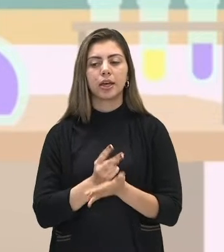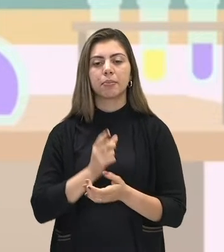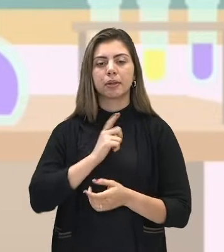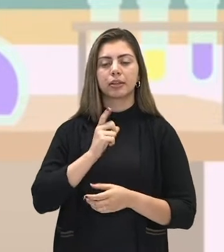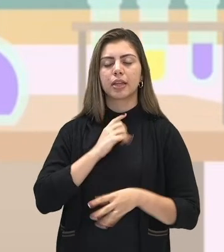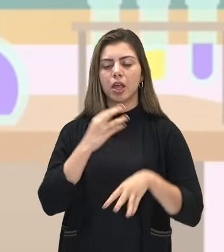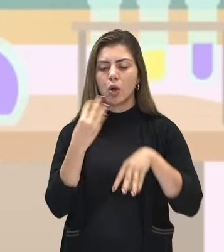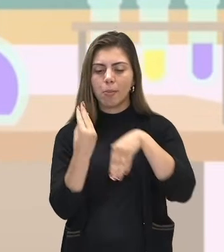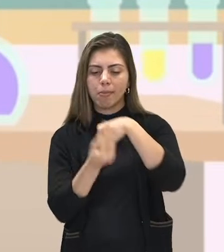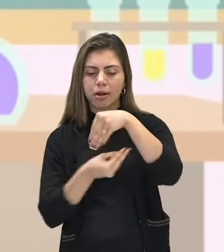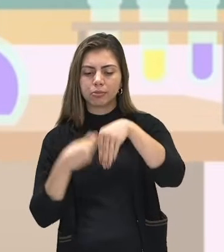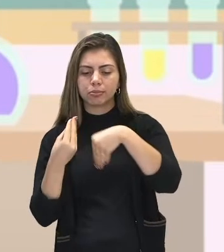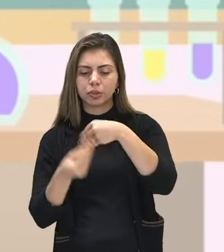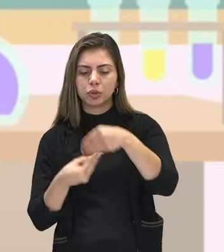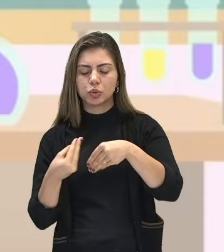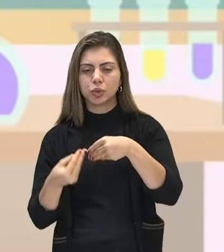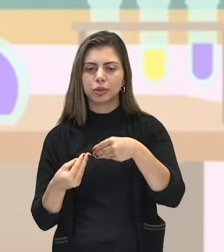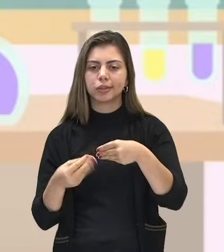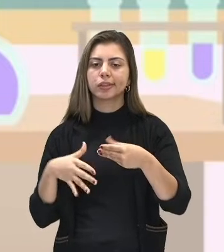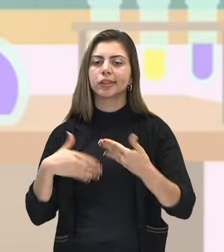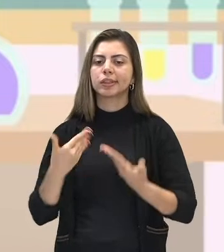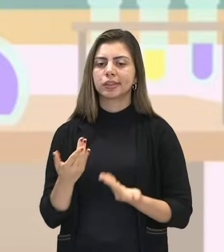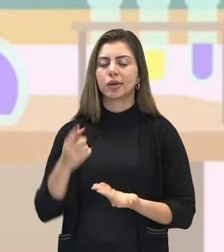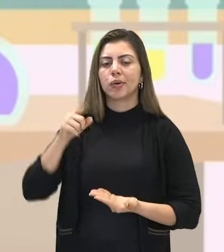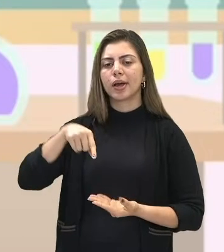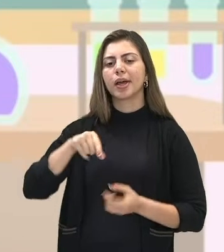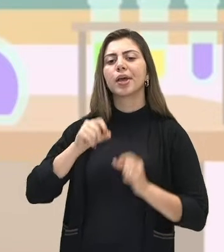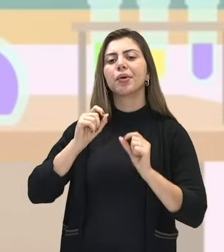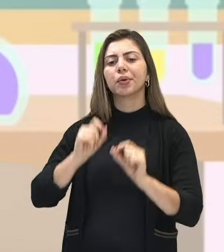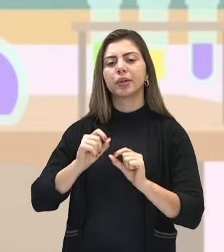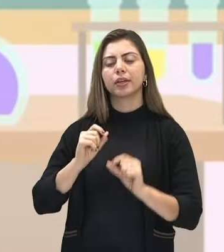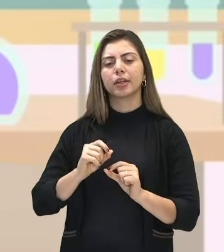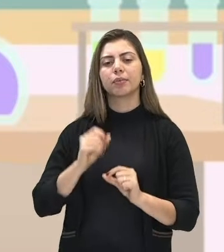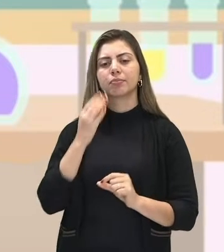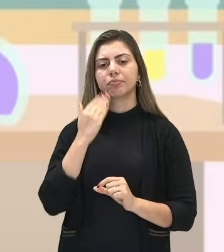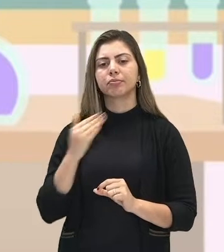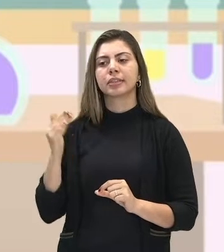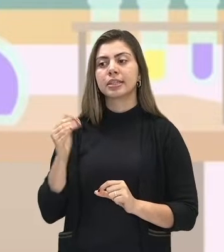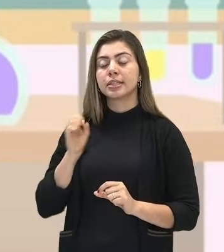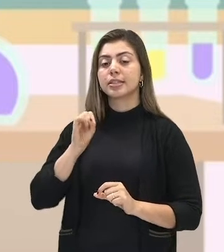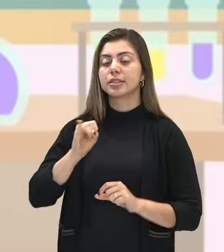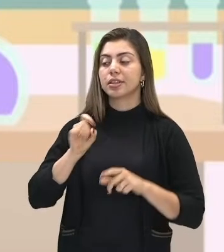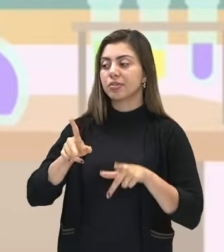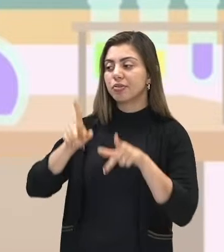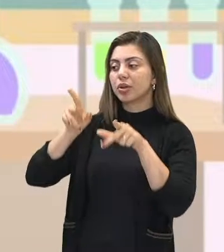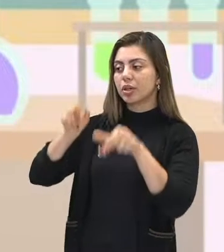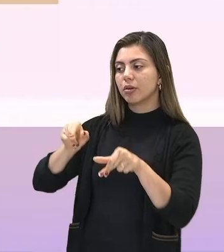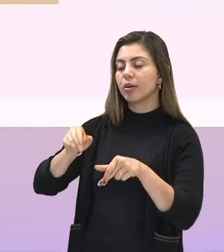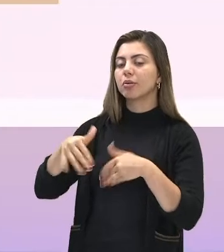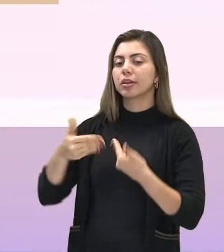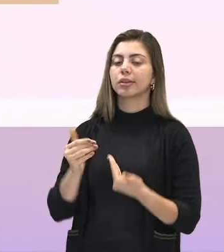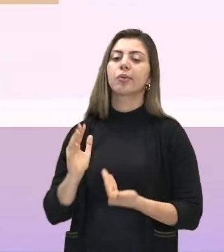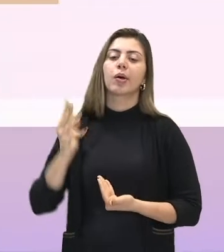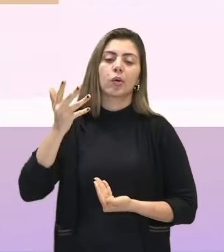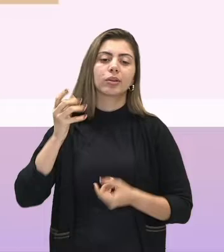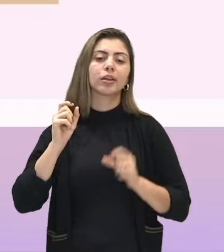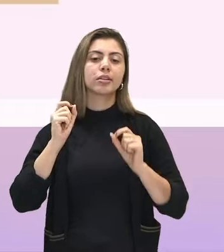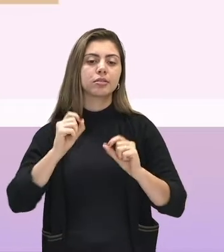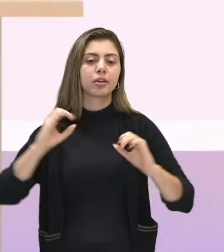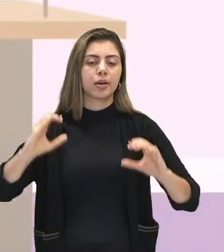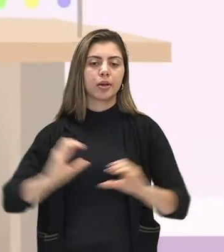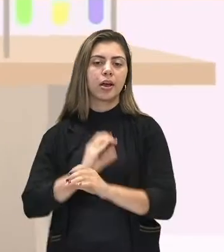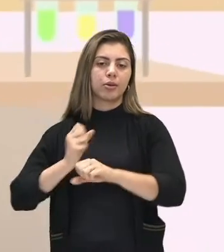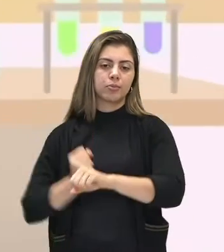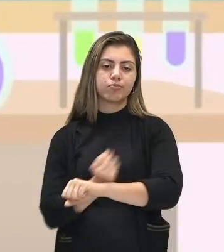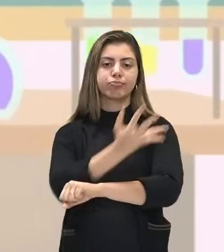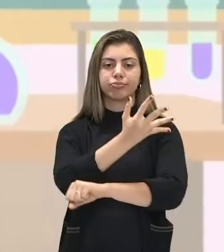combustão, eu já posso dizer que é uma reação que ocorre liberando